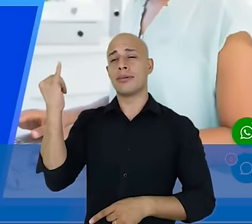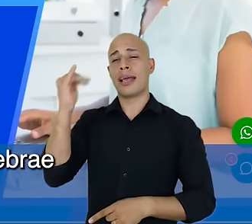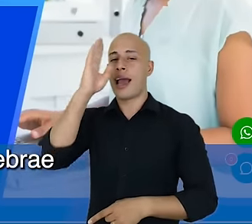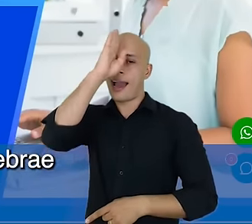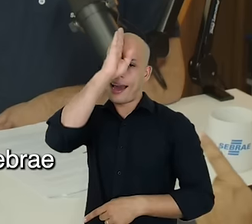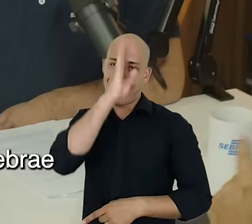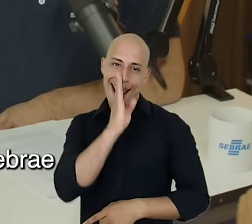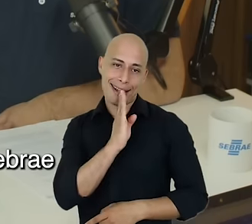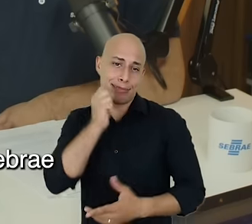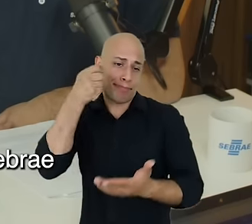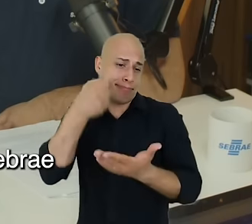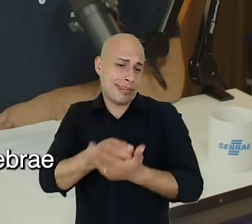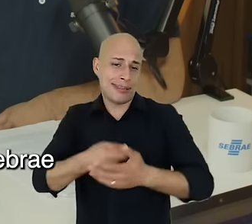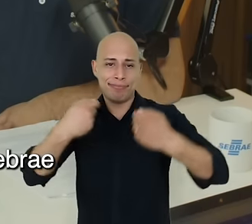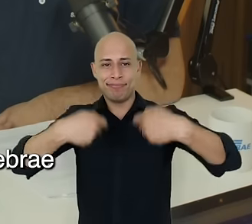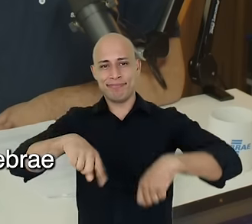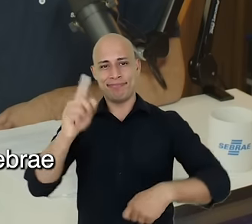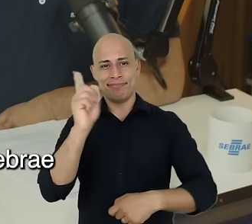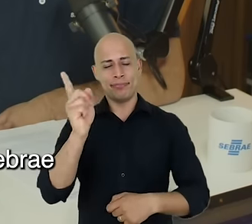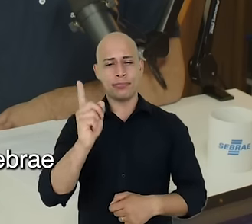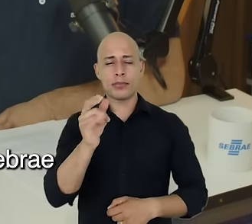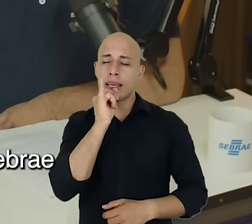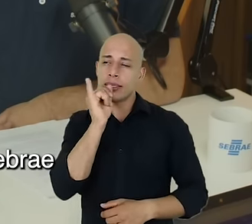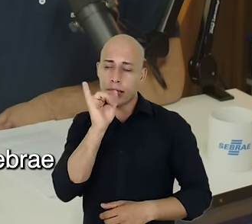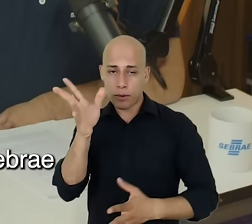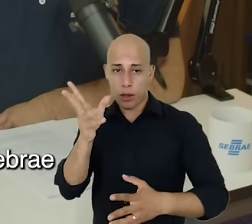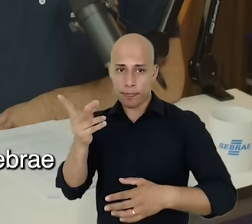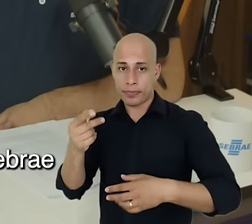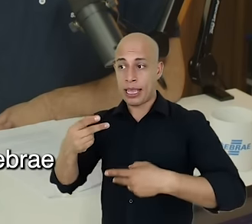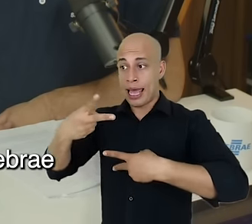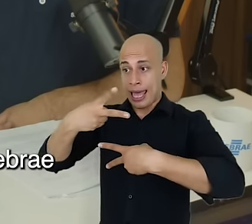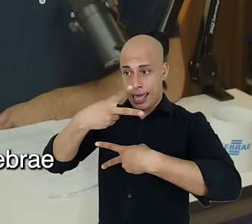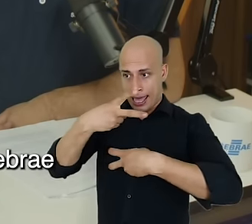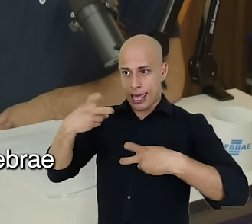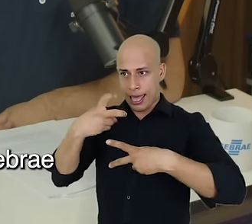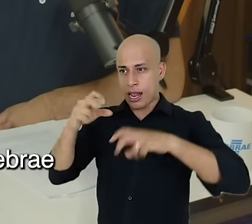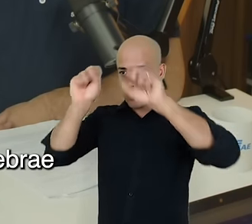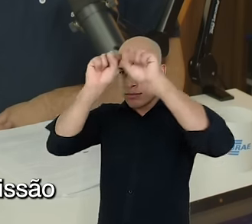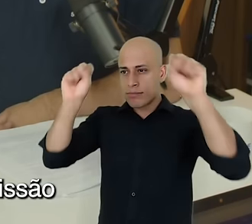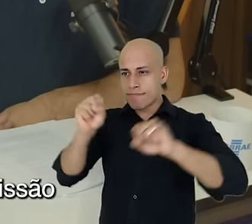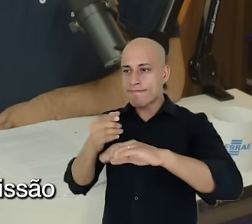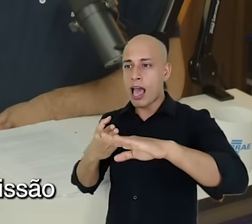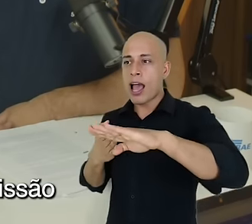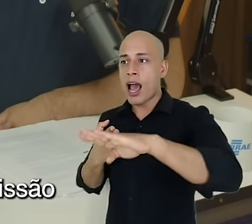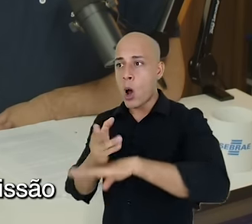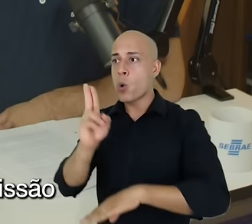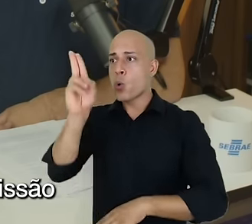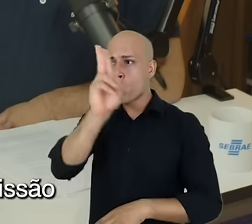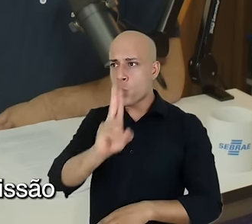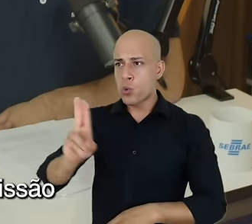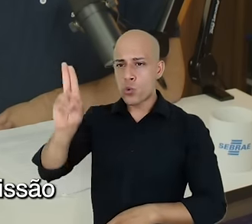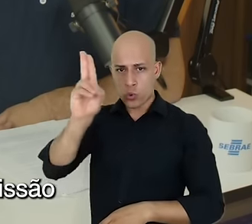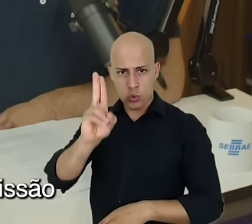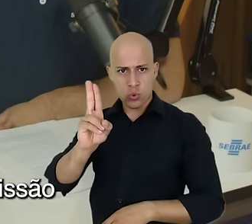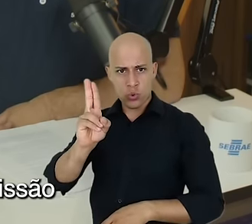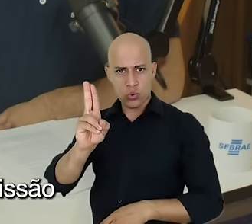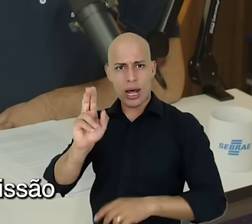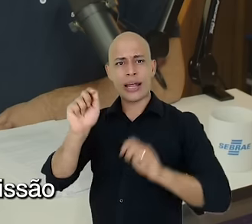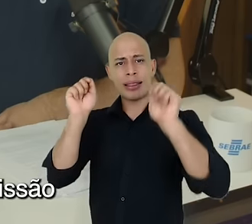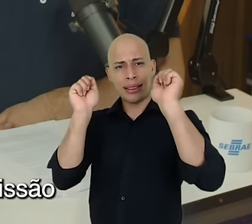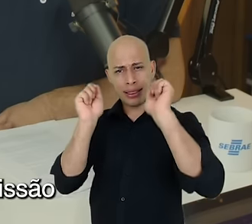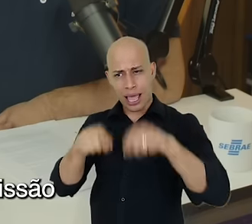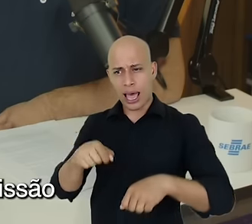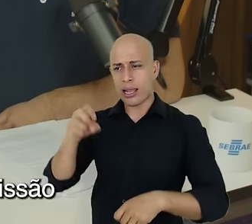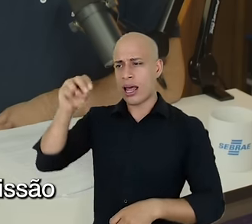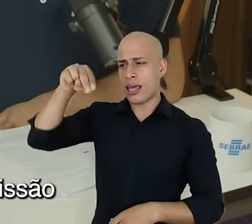gratuito Quem começa a utilizar professor do sebrai baixando esse manual consegue seguir com o processo de